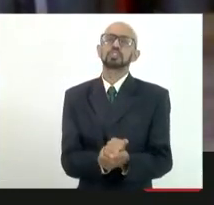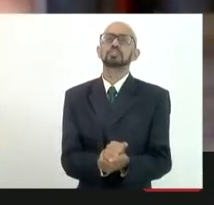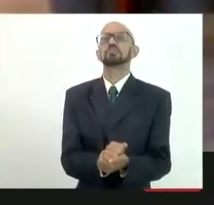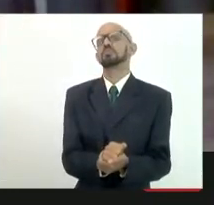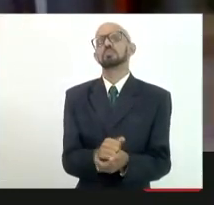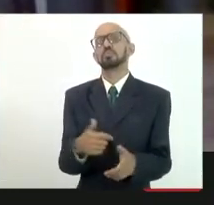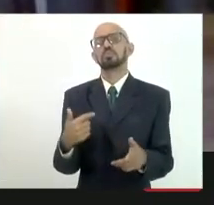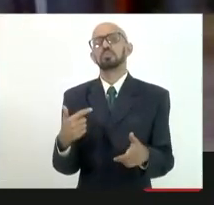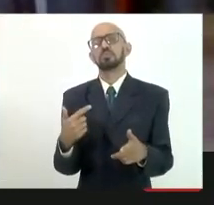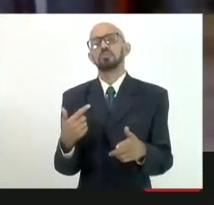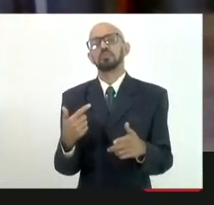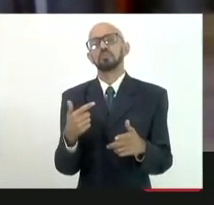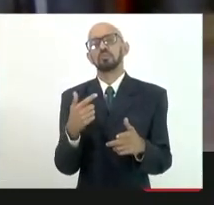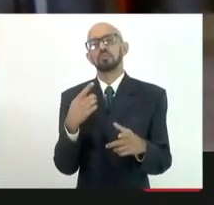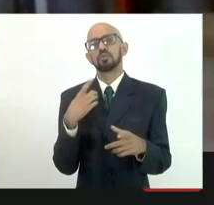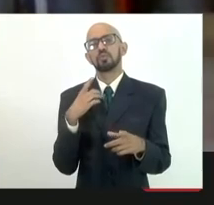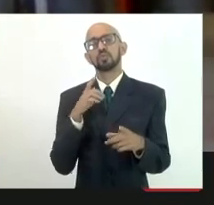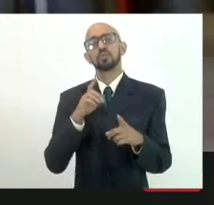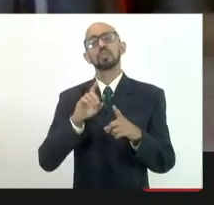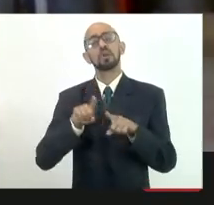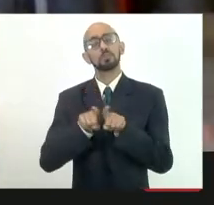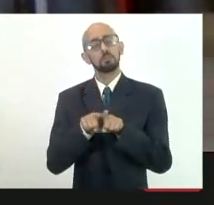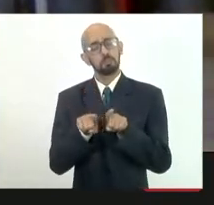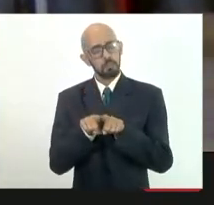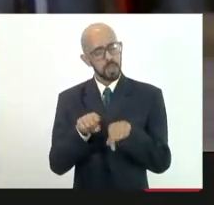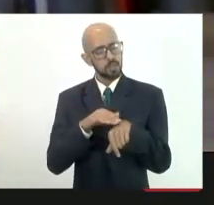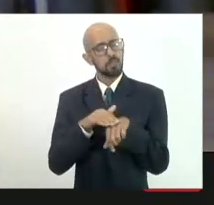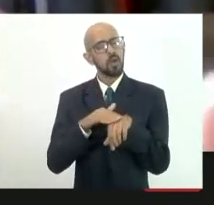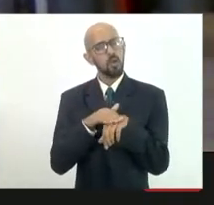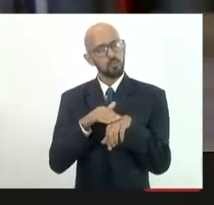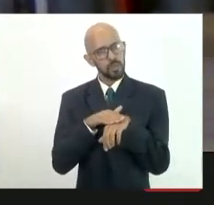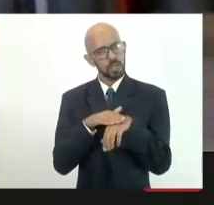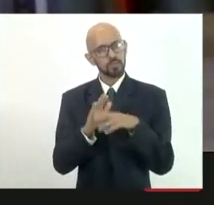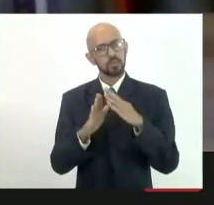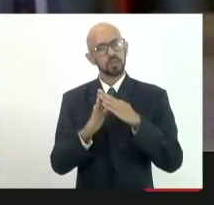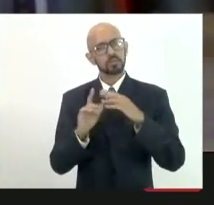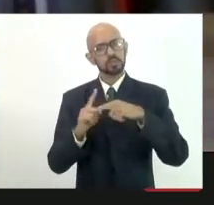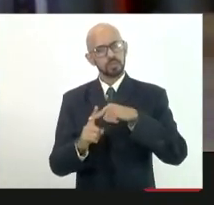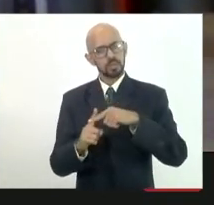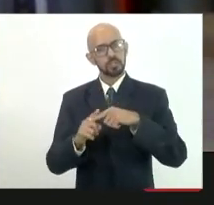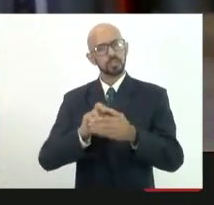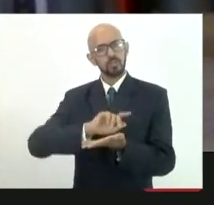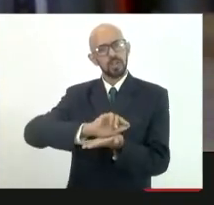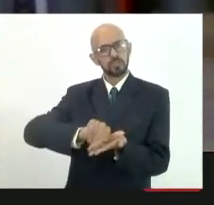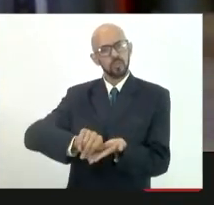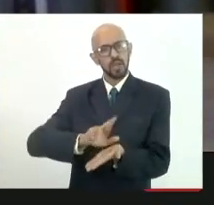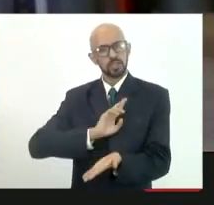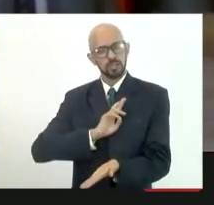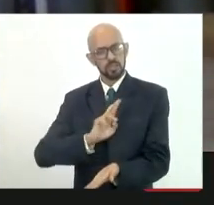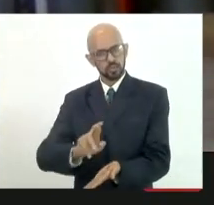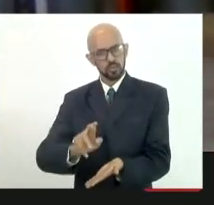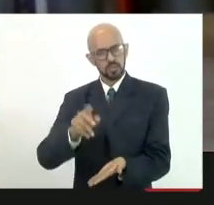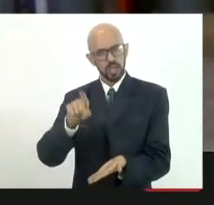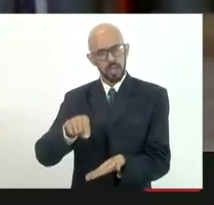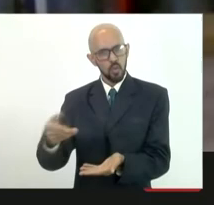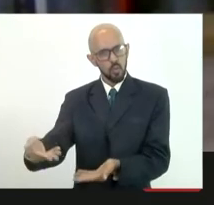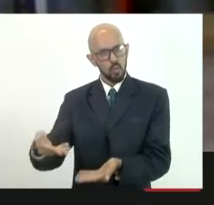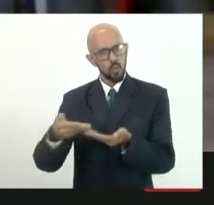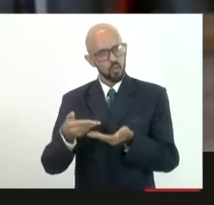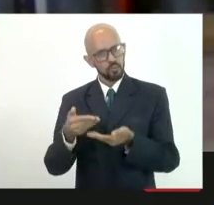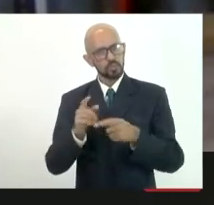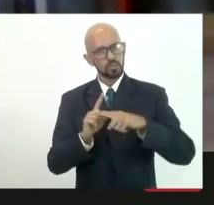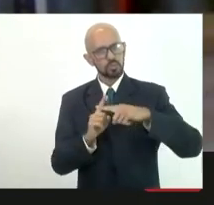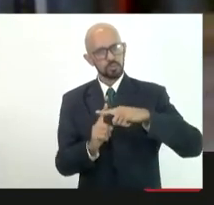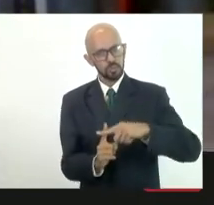de alguma forma, no debate com as igrejas, com as diversas igrejas, diversas denominações. Um chamado